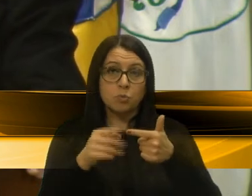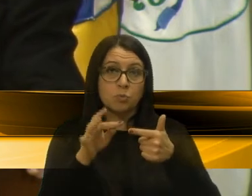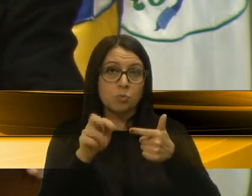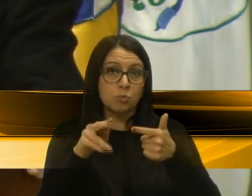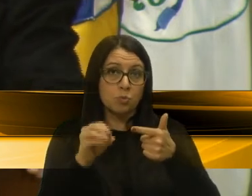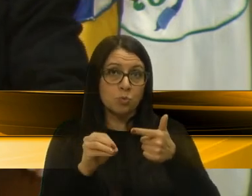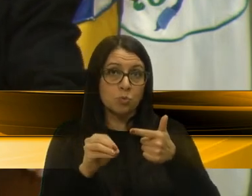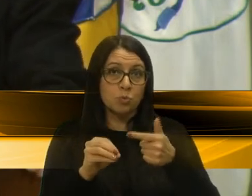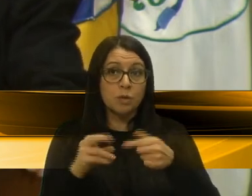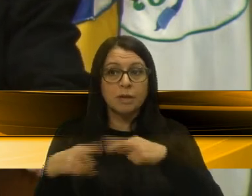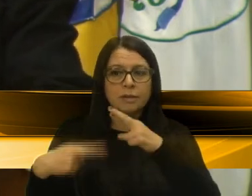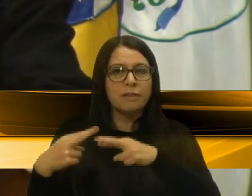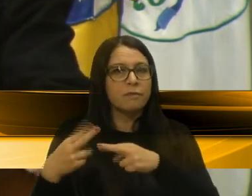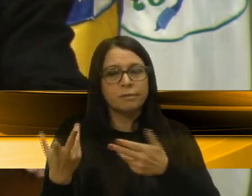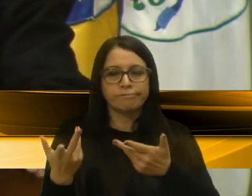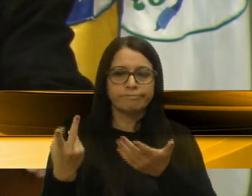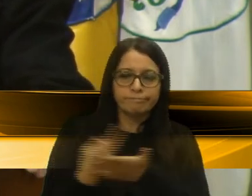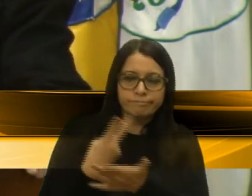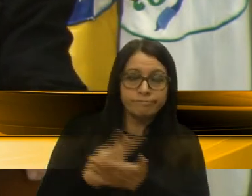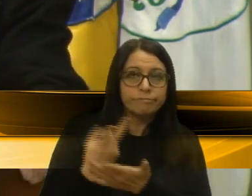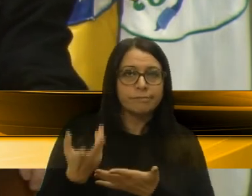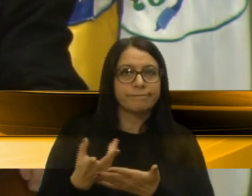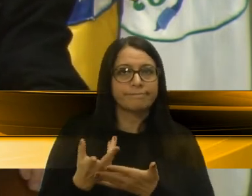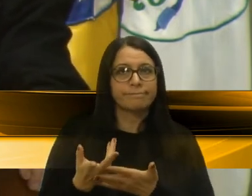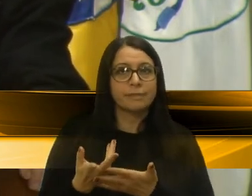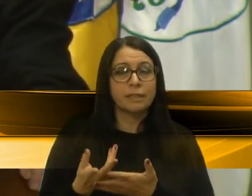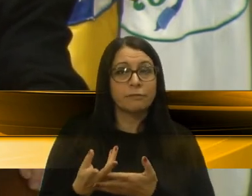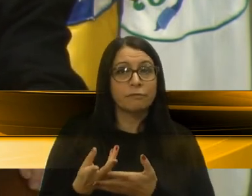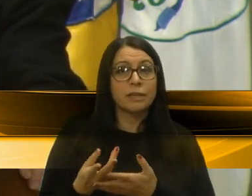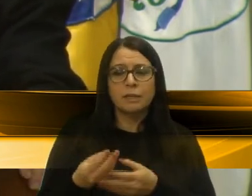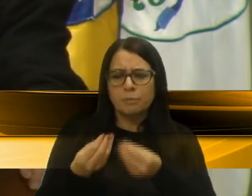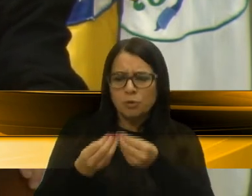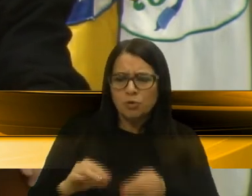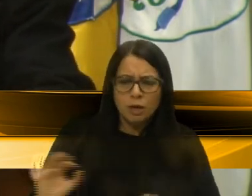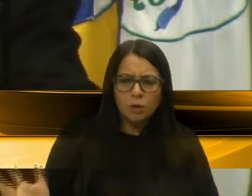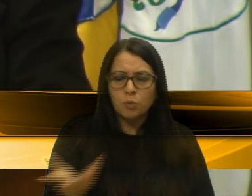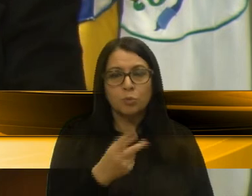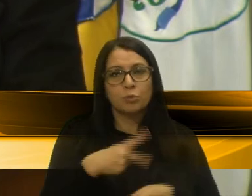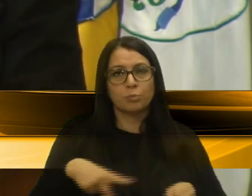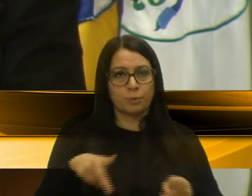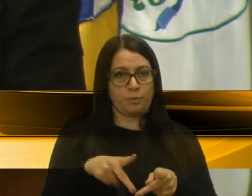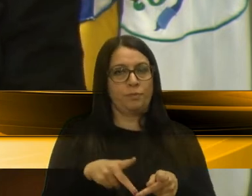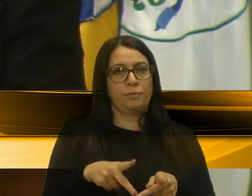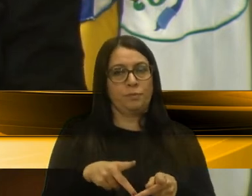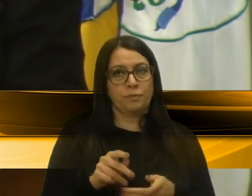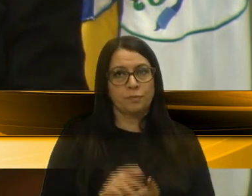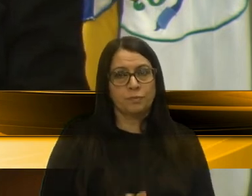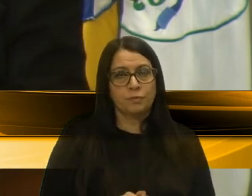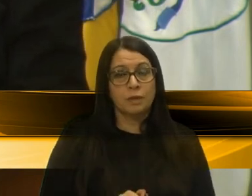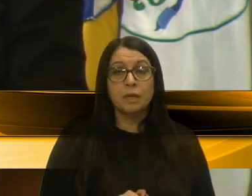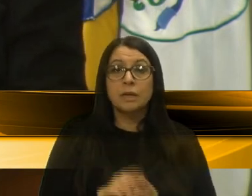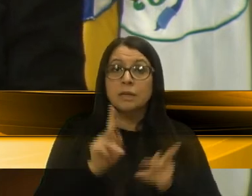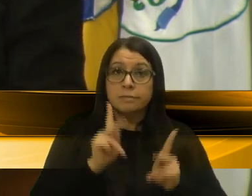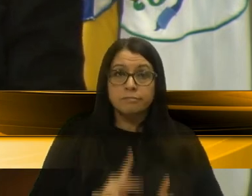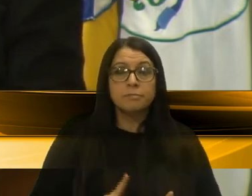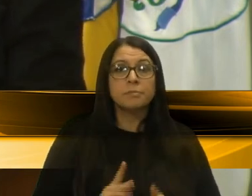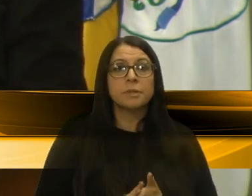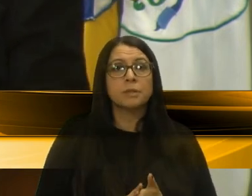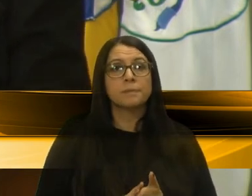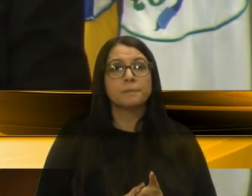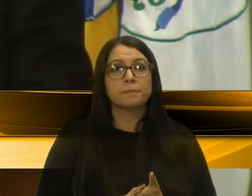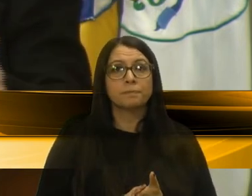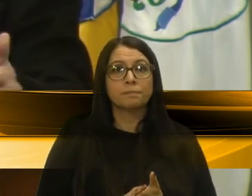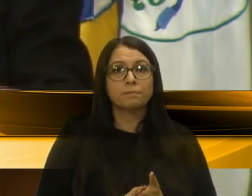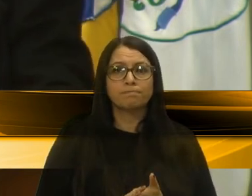essa reforma malfadada, né, que vai ferrar com o nosso povo. E as pessoas que